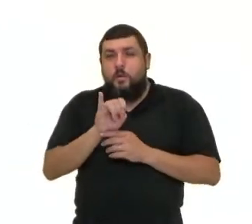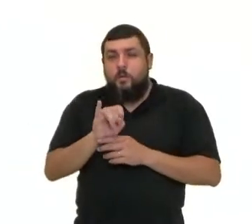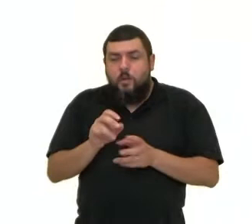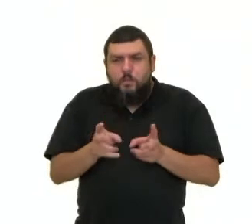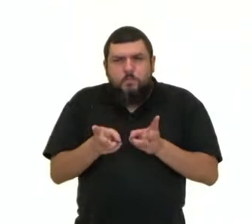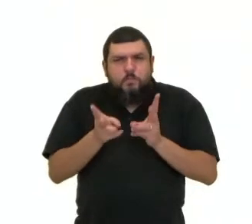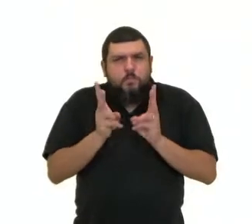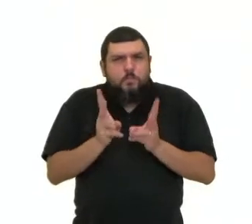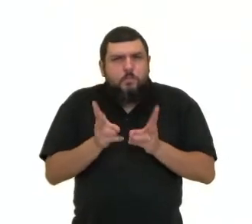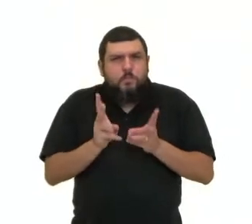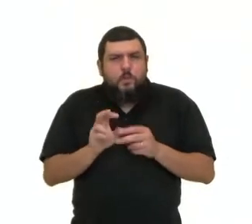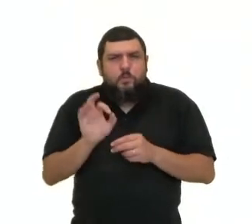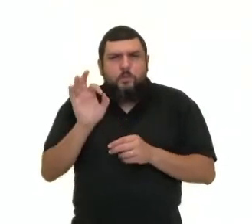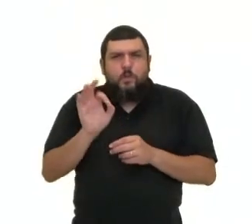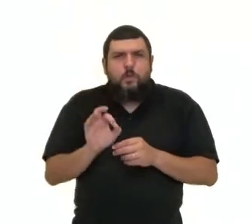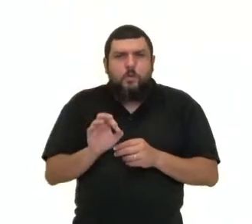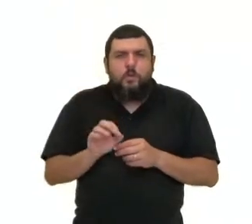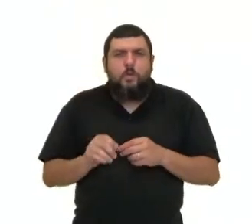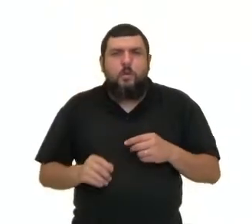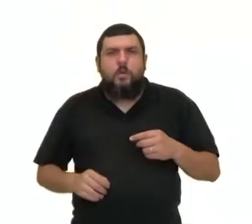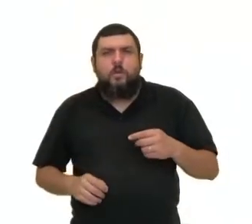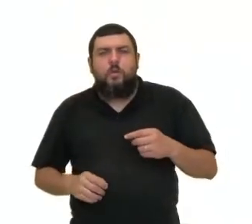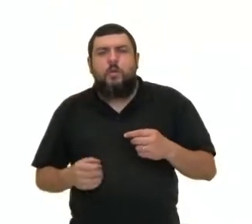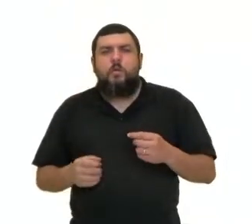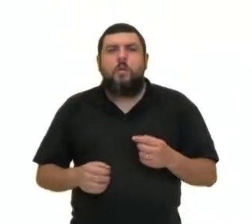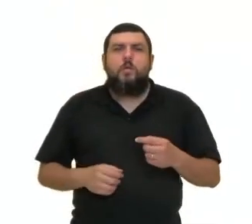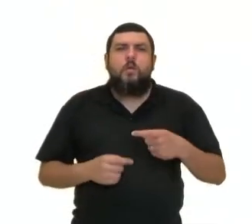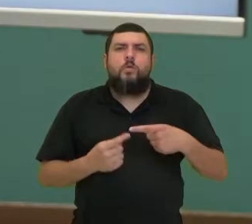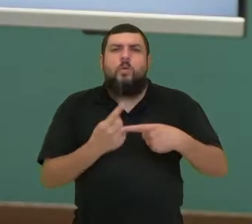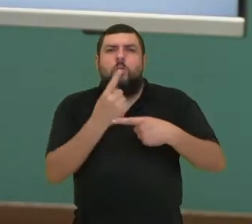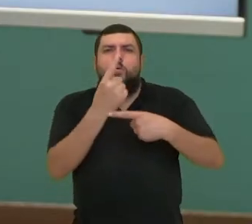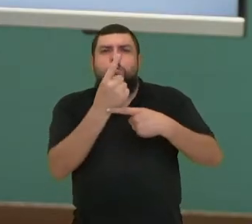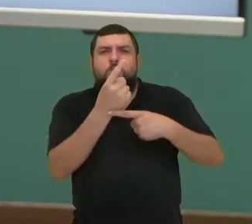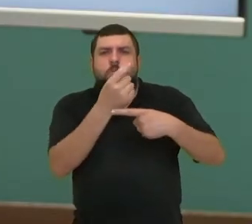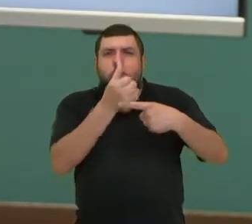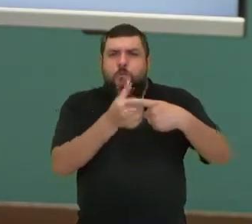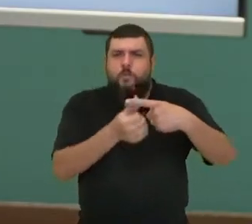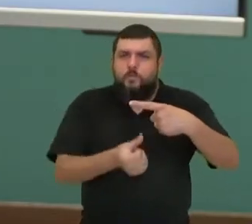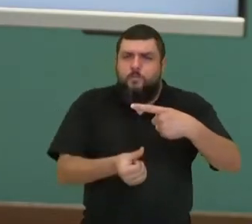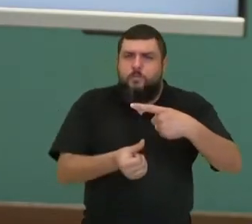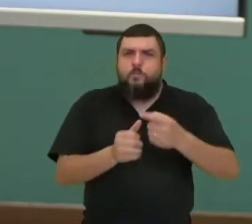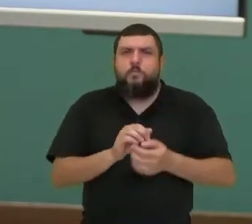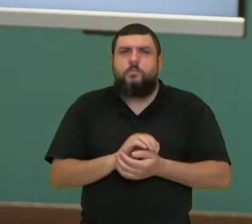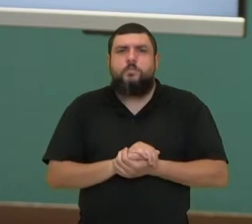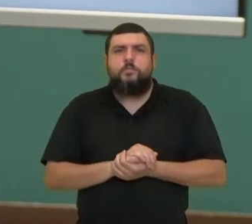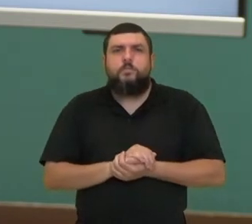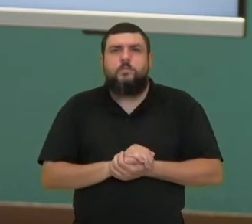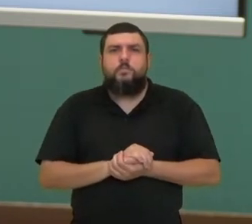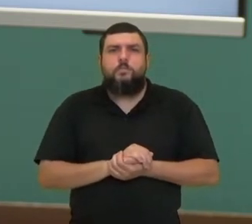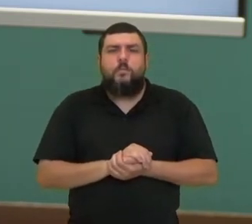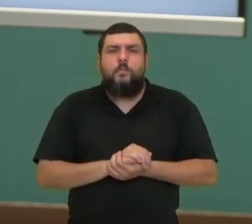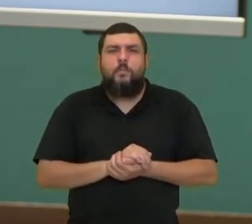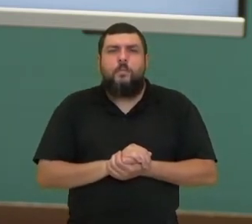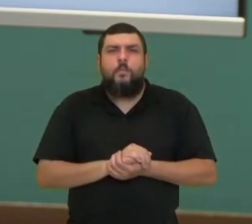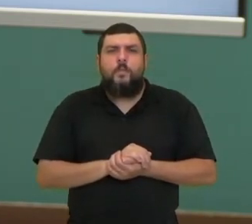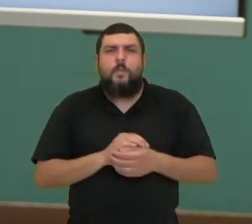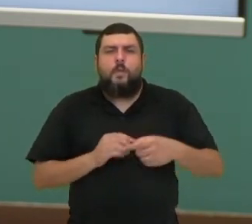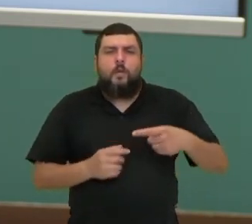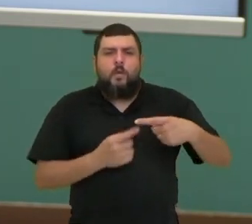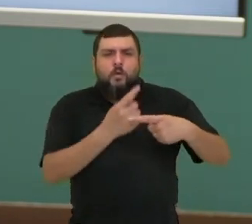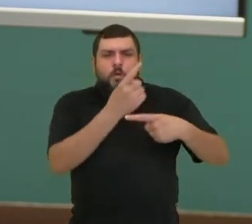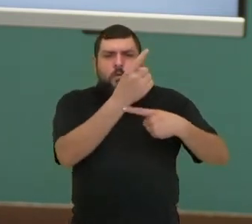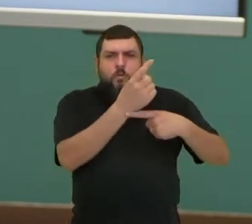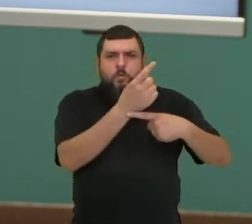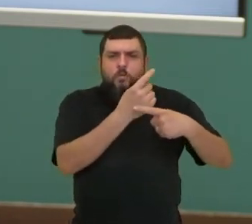uma probabilidade de 1 para 6, de 1/6, ok? E 1/6, se nós fôssemos transformar isso